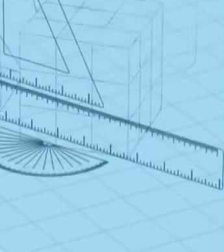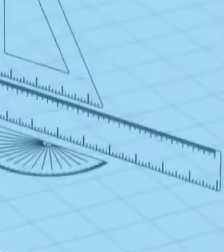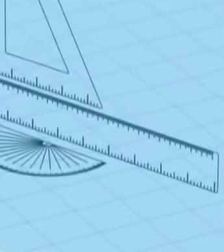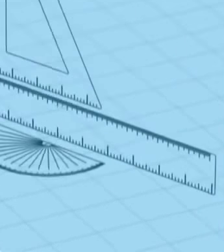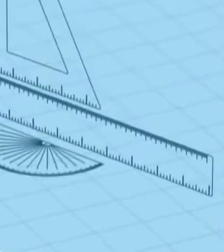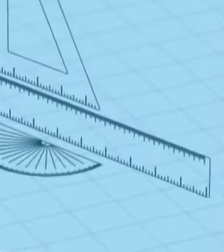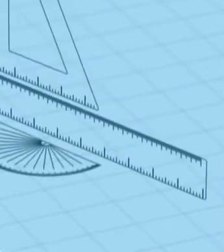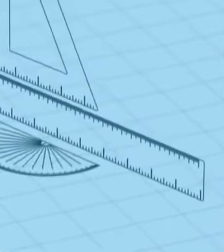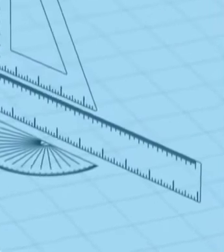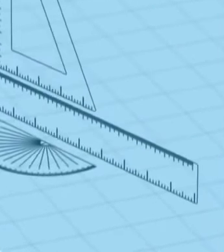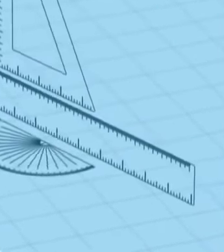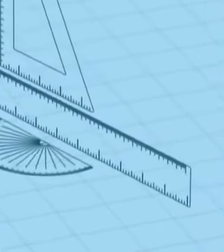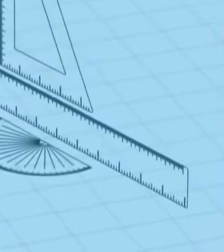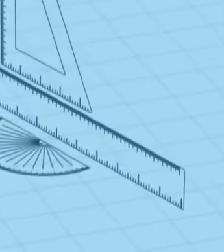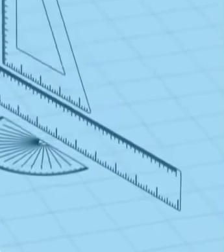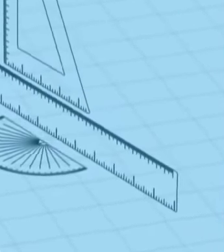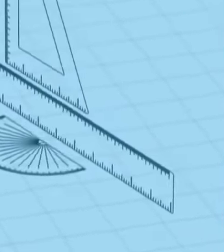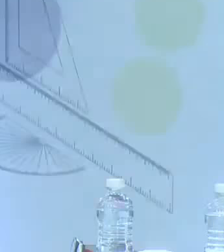é